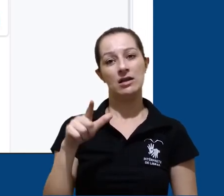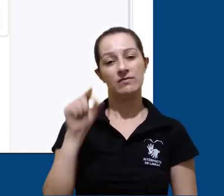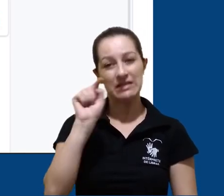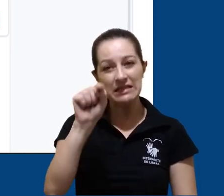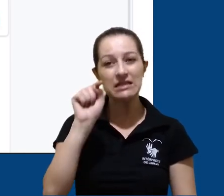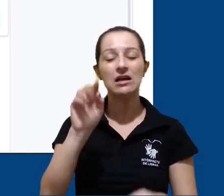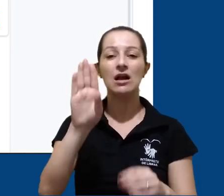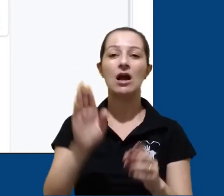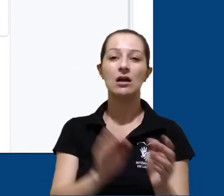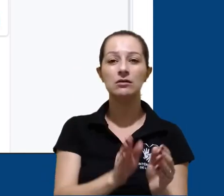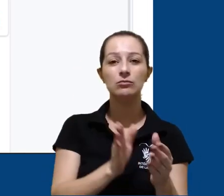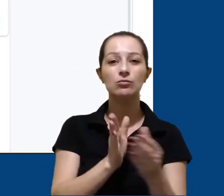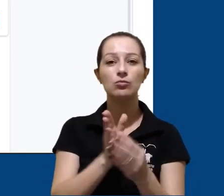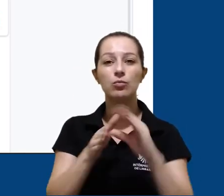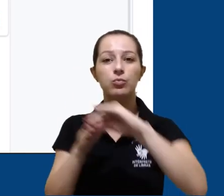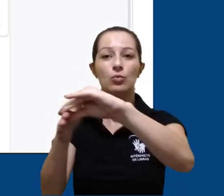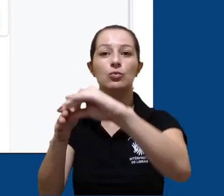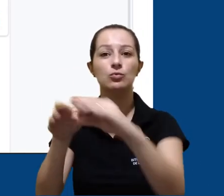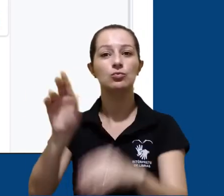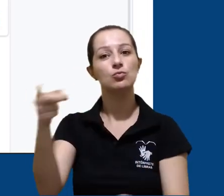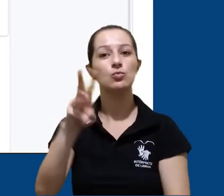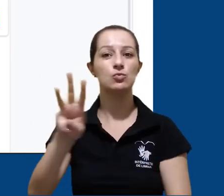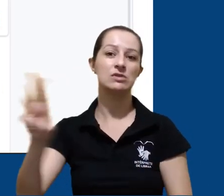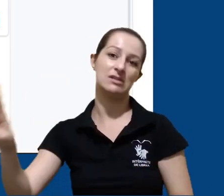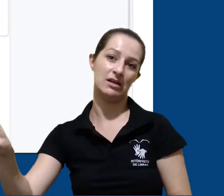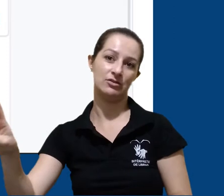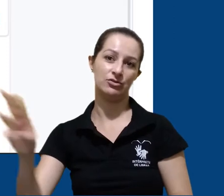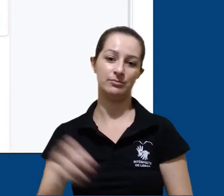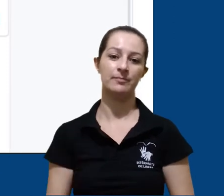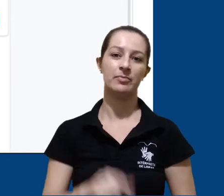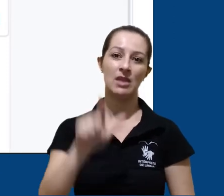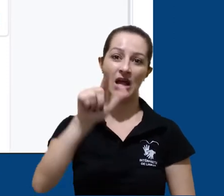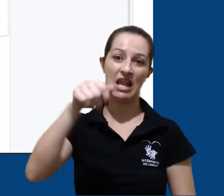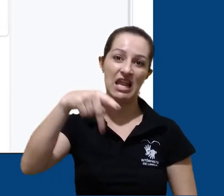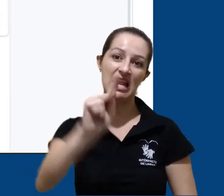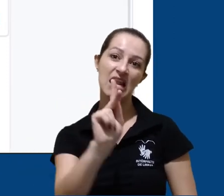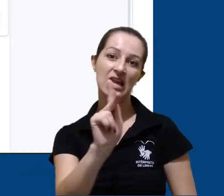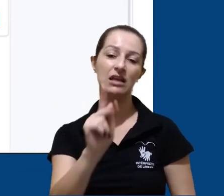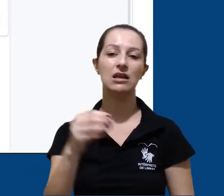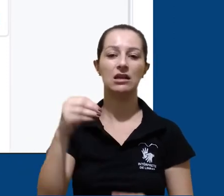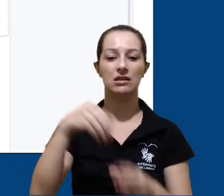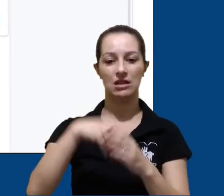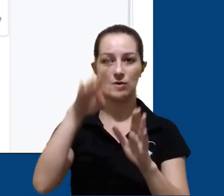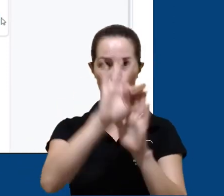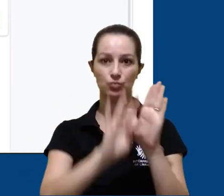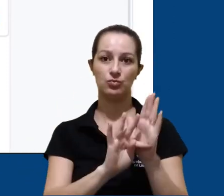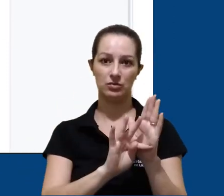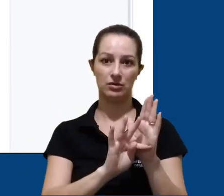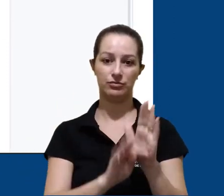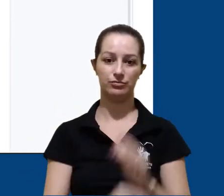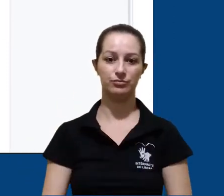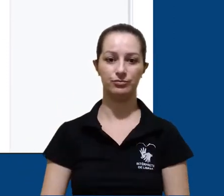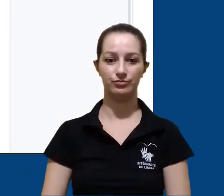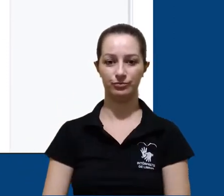nos levará para um site podemos definir também como esse link aparecerá em forma de texto